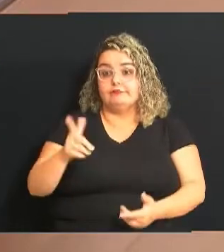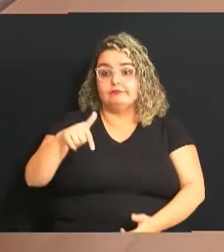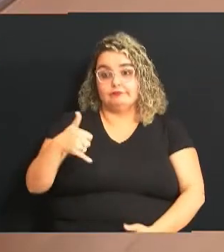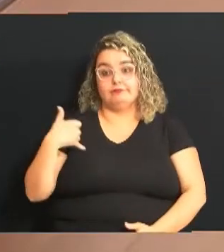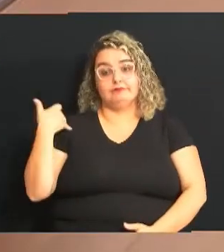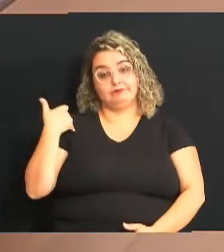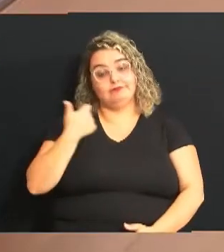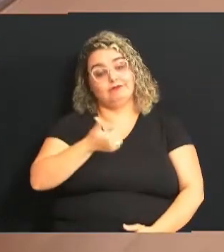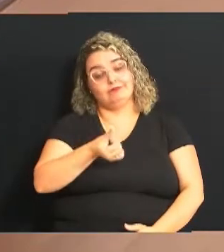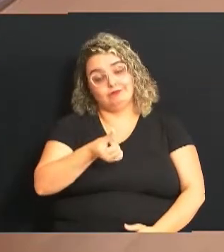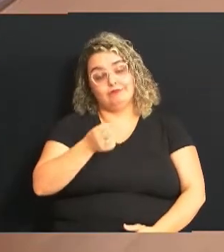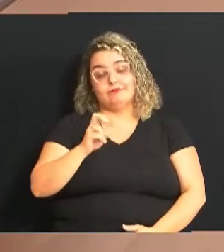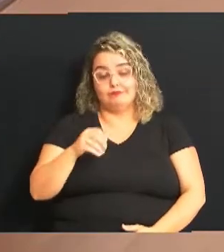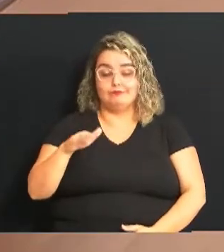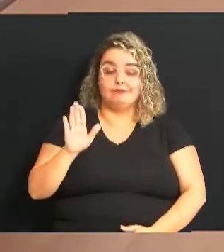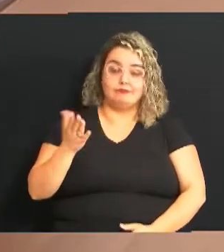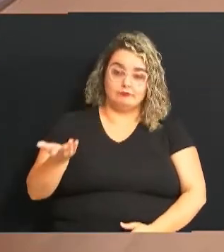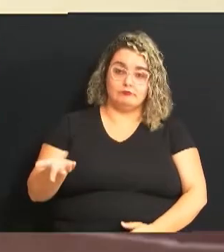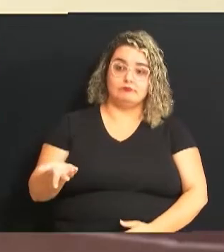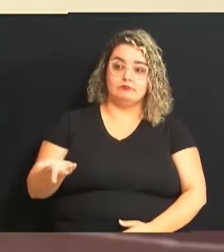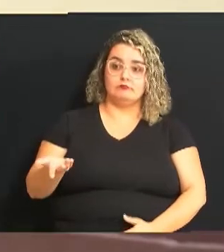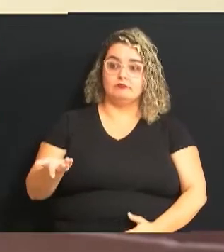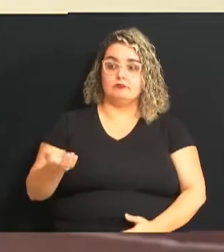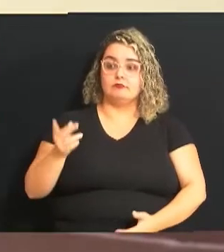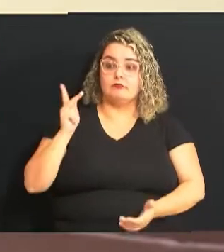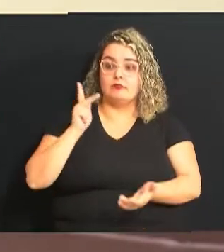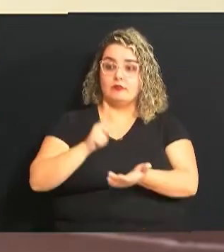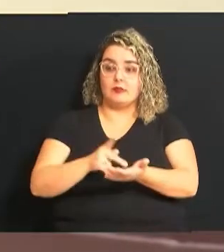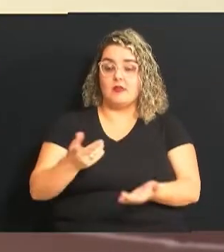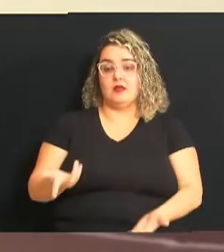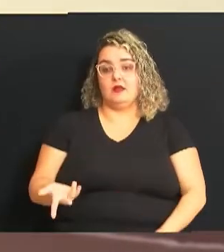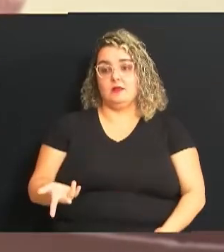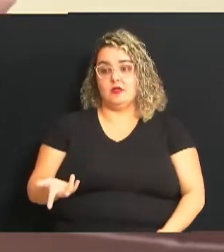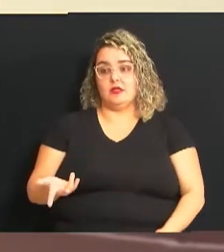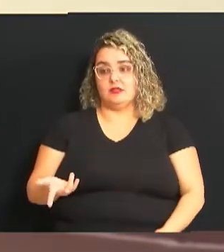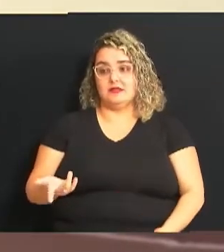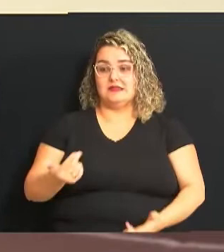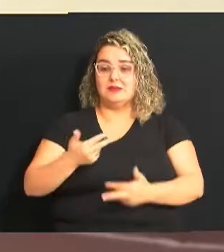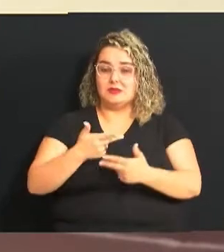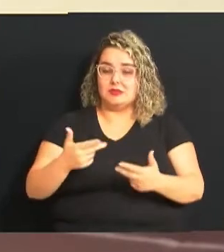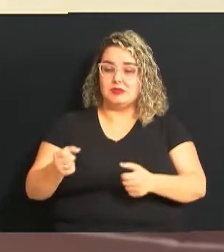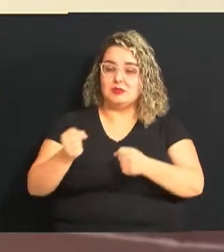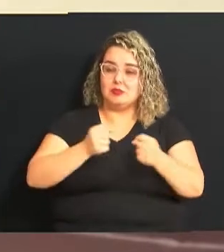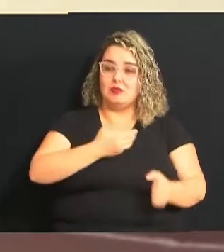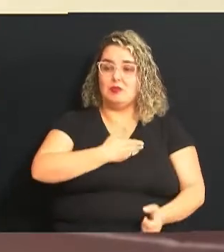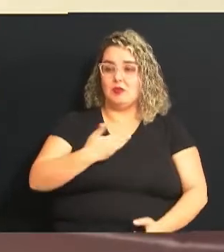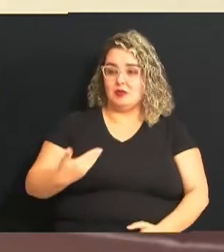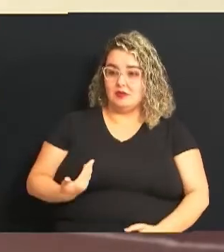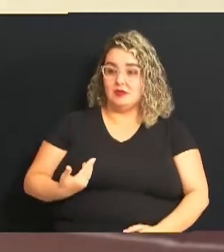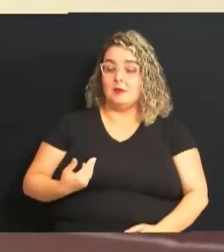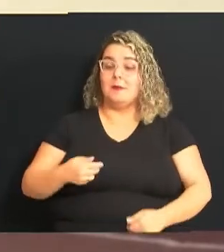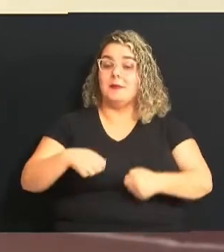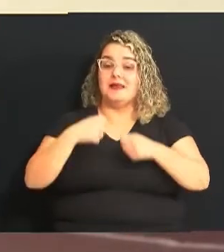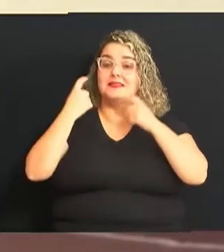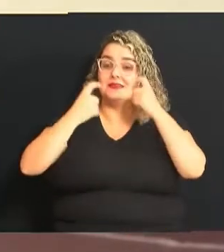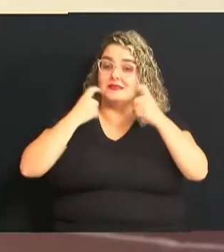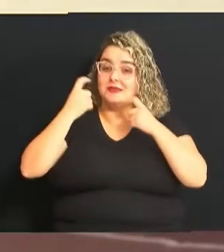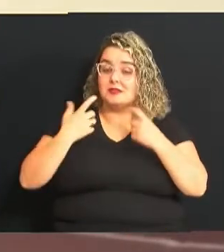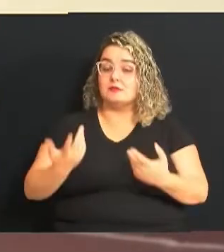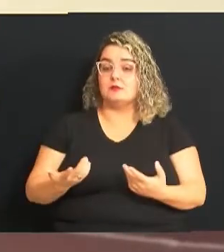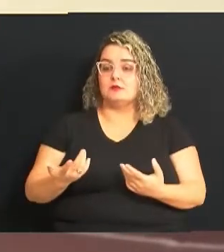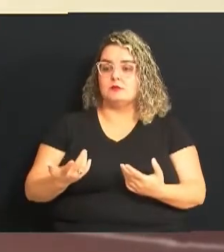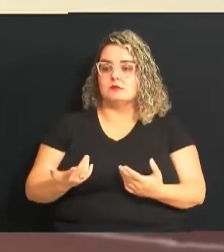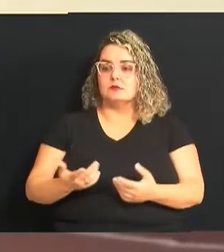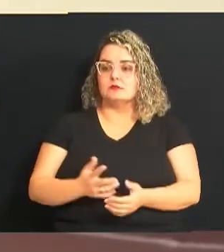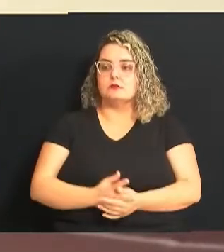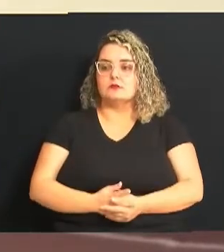65 anos. Sim. Então, é realmente uma coisa que o poder público precisa se preocupar, porque